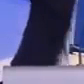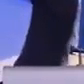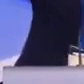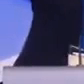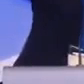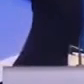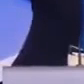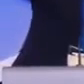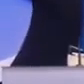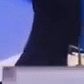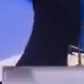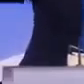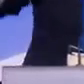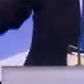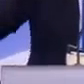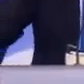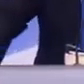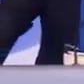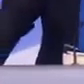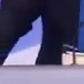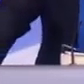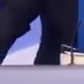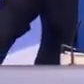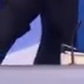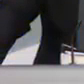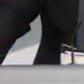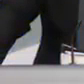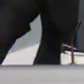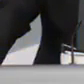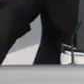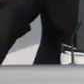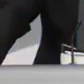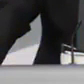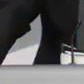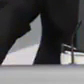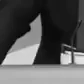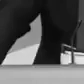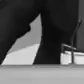verdadeiros bandidos e vamos tirar o dedo e botar pro povo.